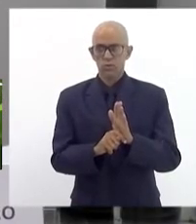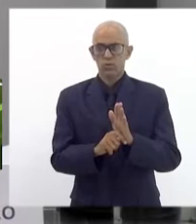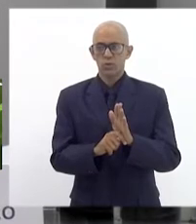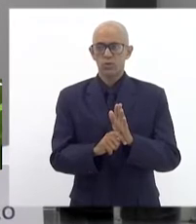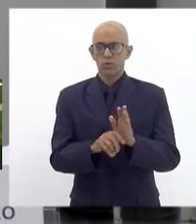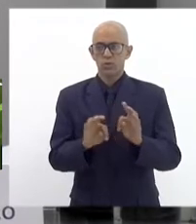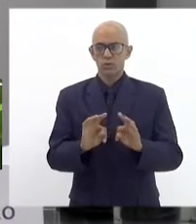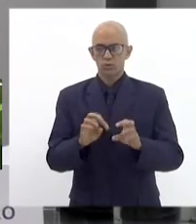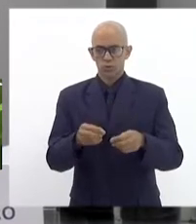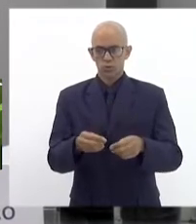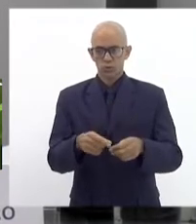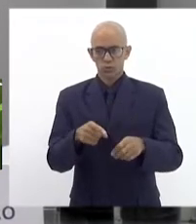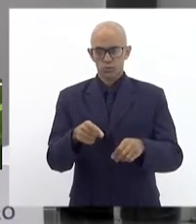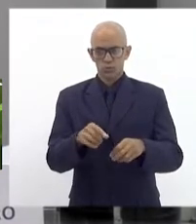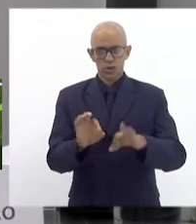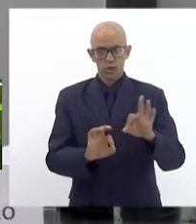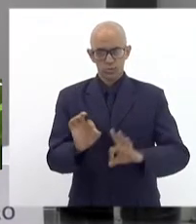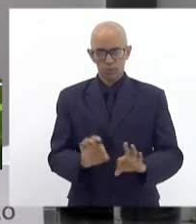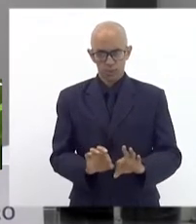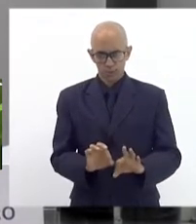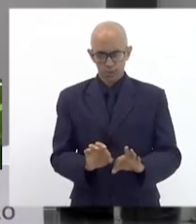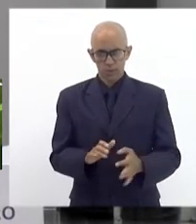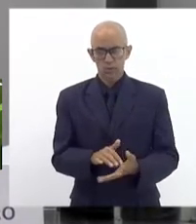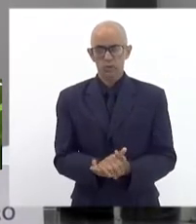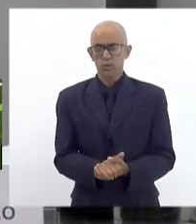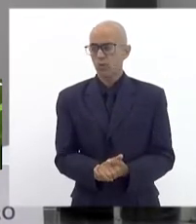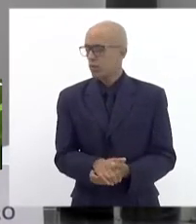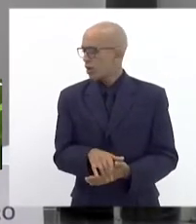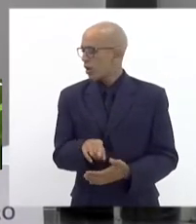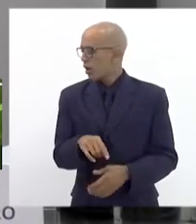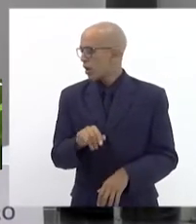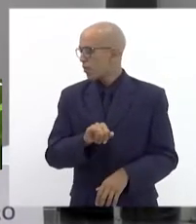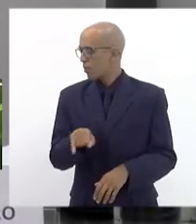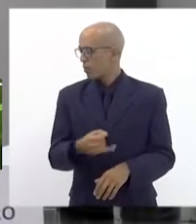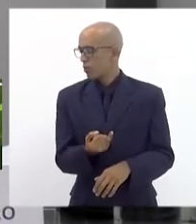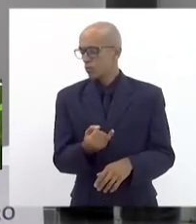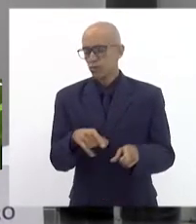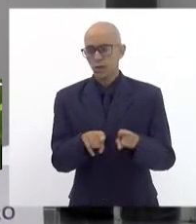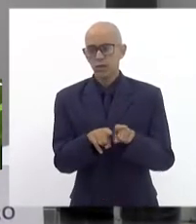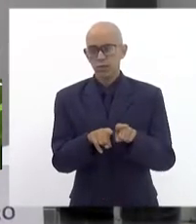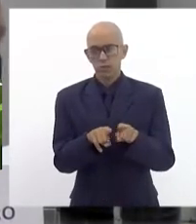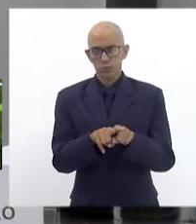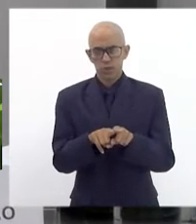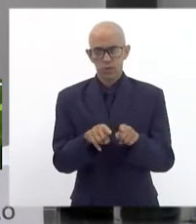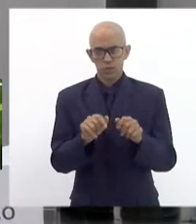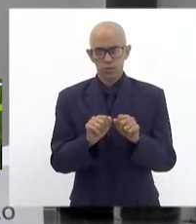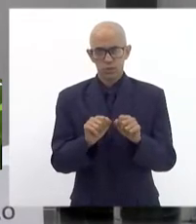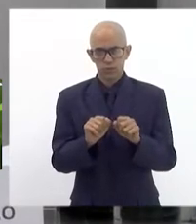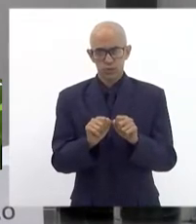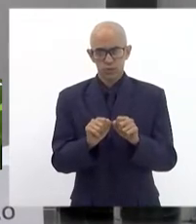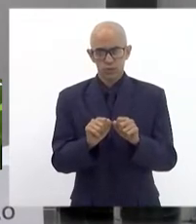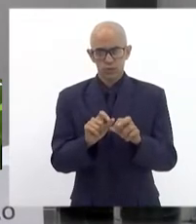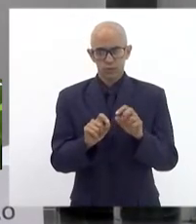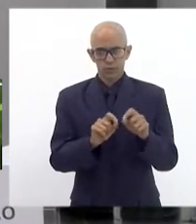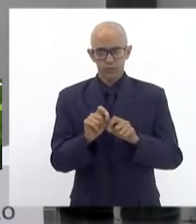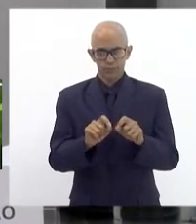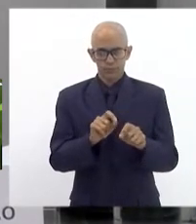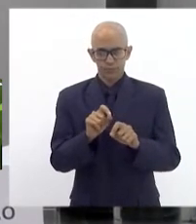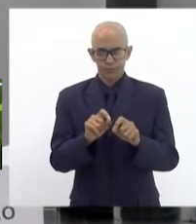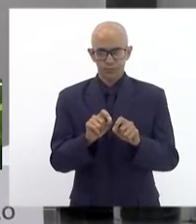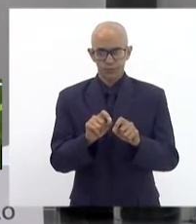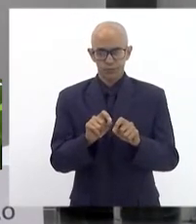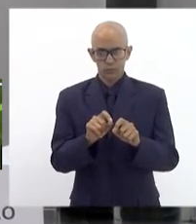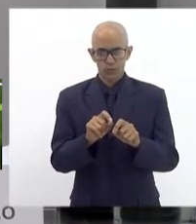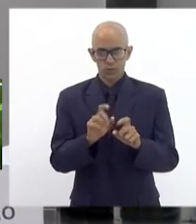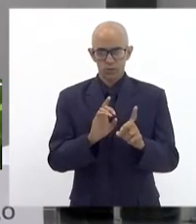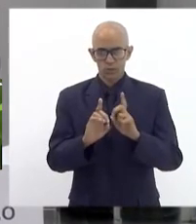texto ainda em preparação. Daí a vantagem e a oportunidade de fazermos essas rodadas de